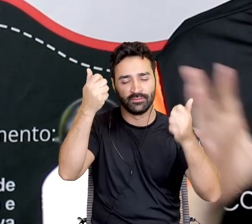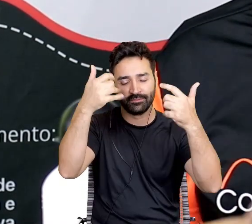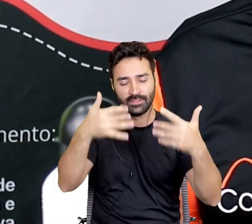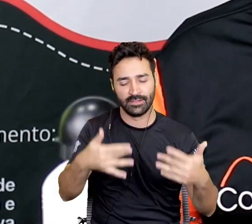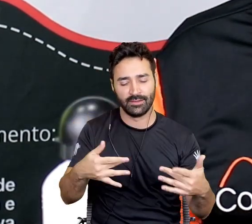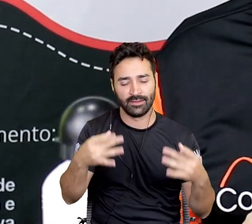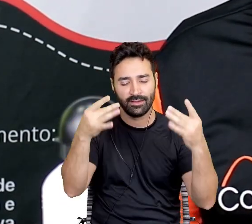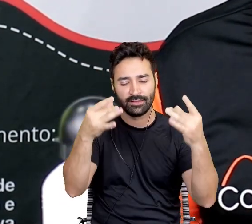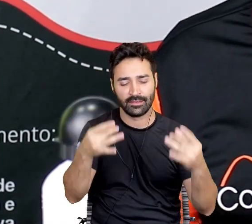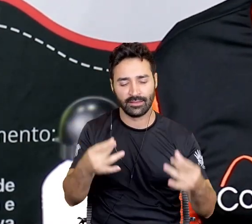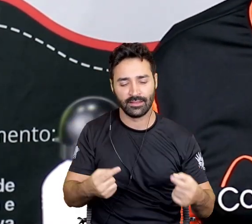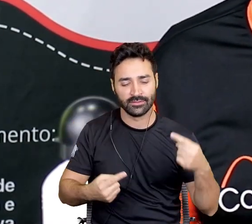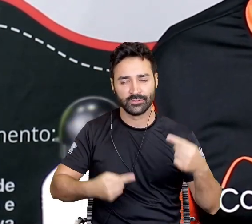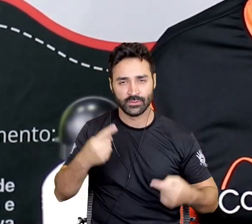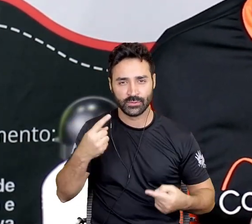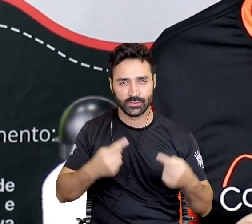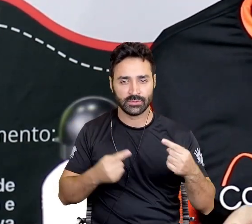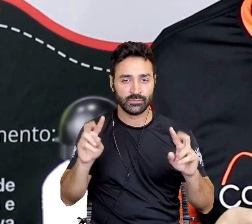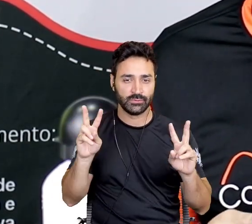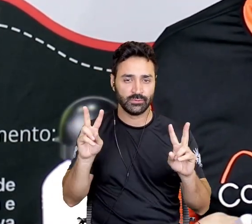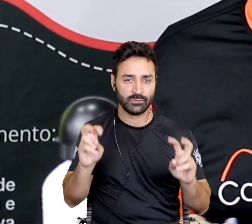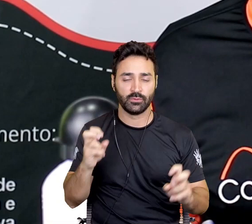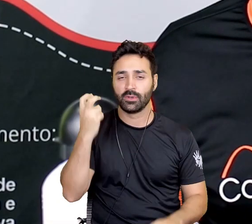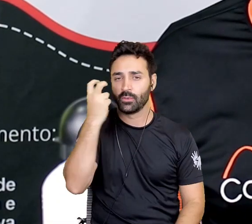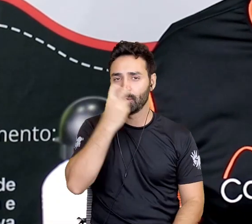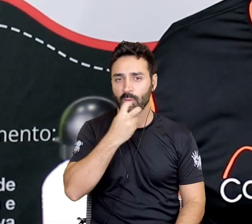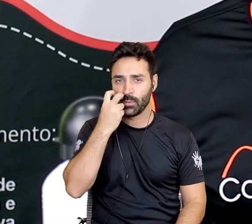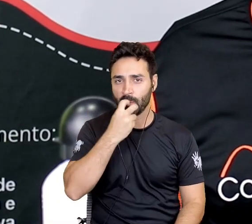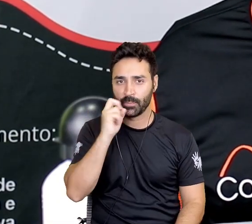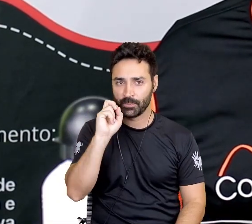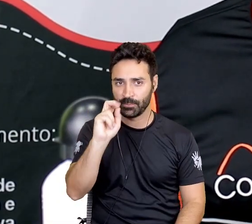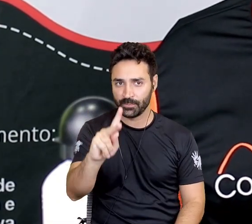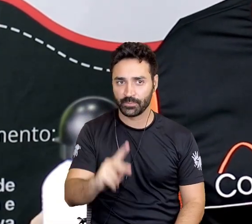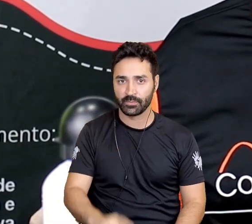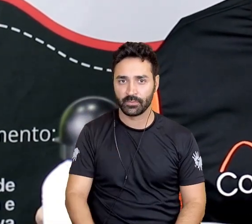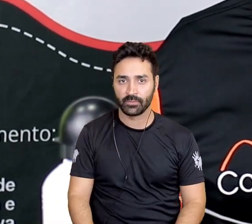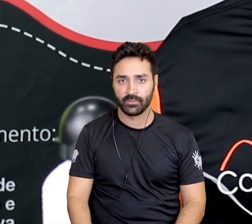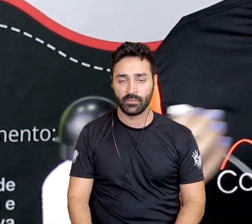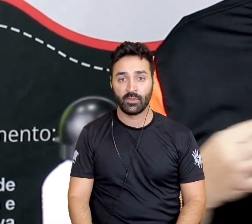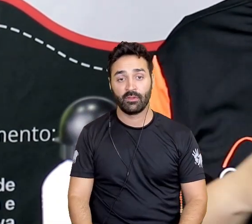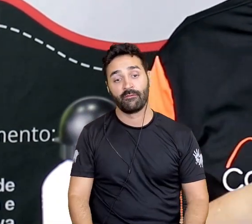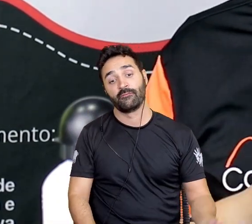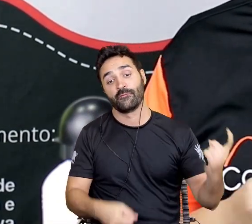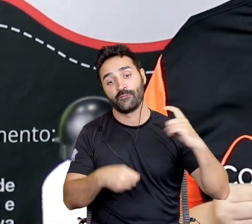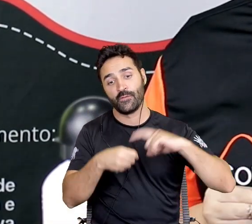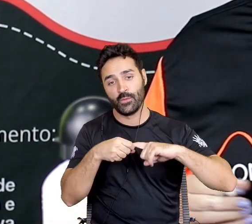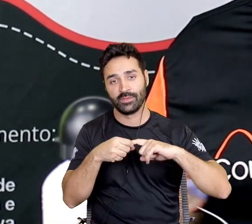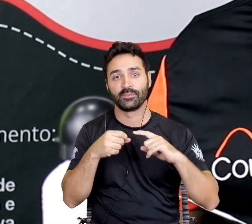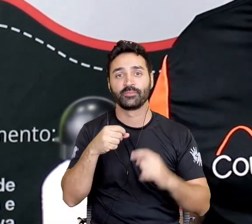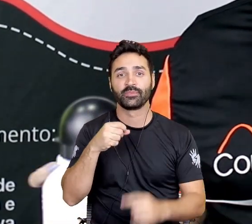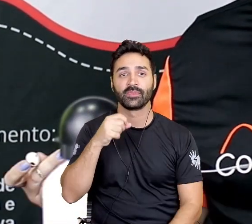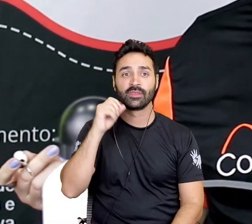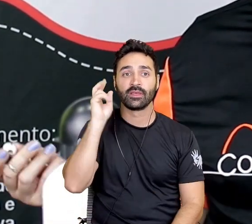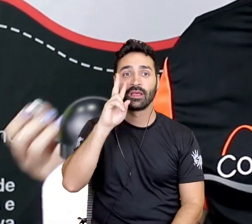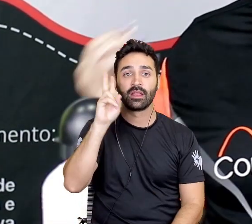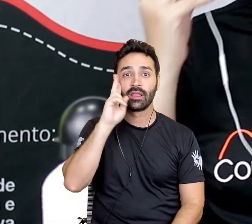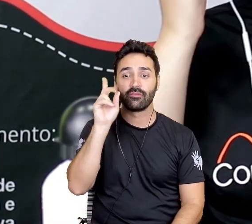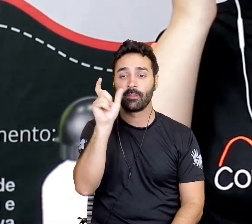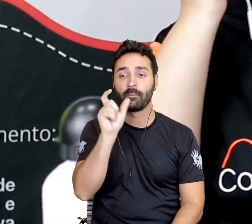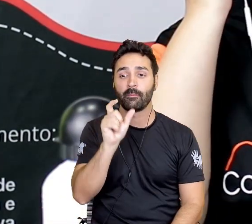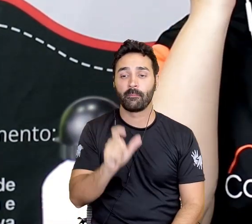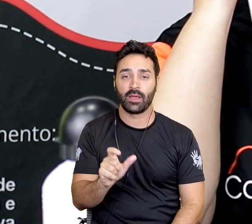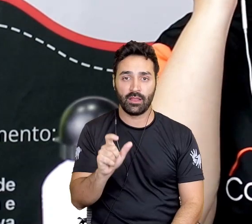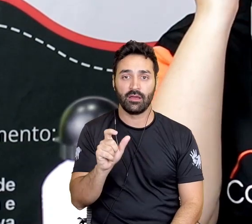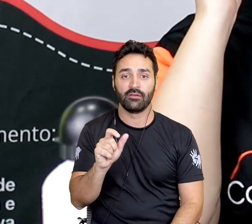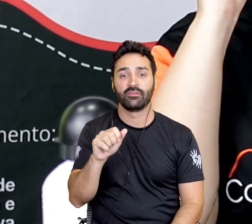essas discussões em relação à oralização, tá? Vamos voltar para o nosso brainstorm aqui para a gente abrir nossa nuvem de palavras em relação